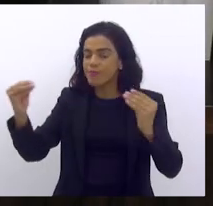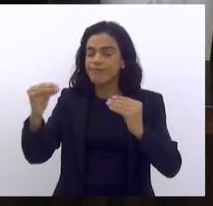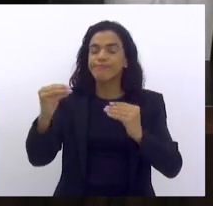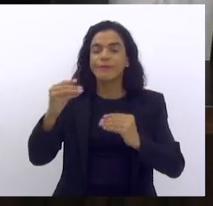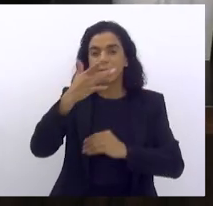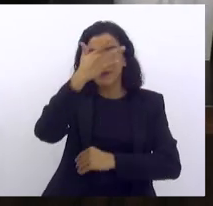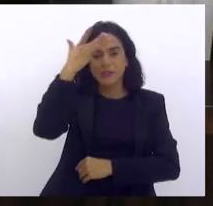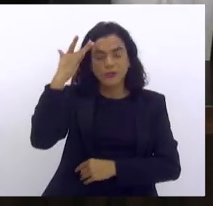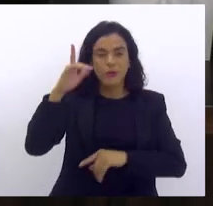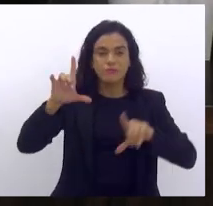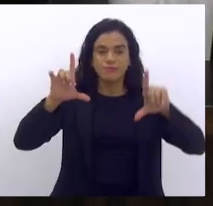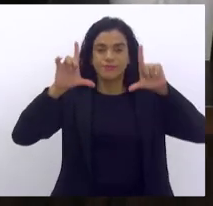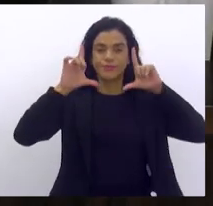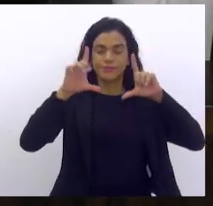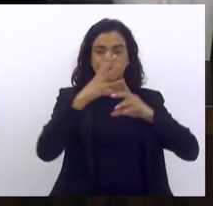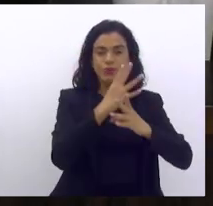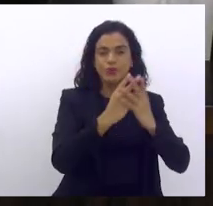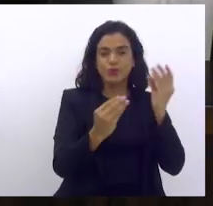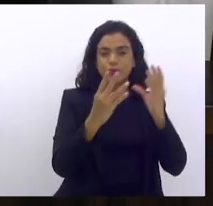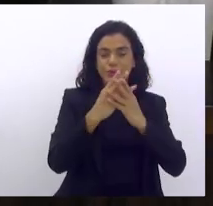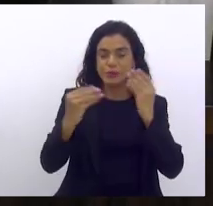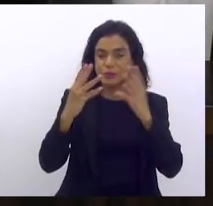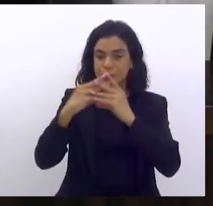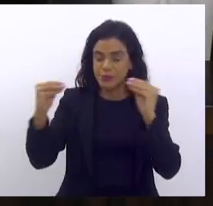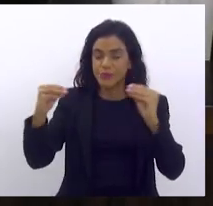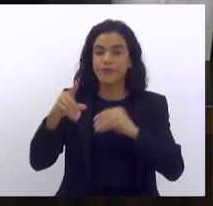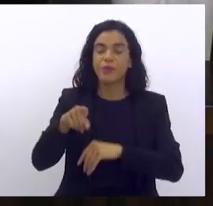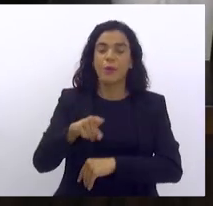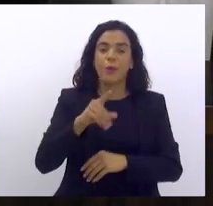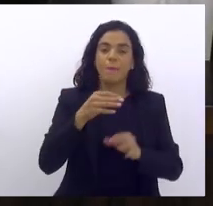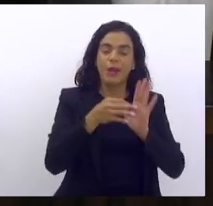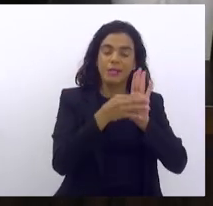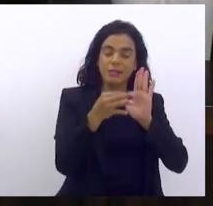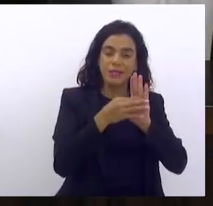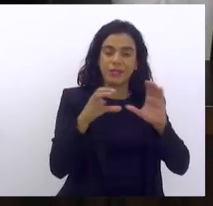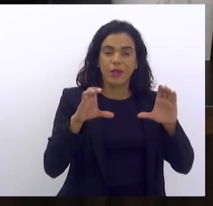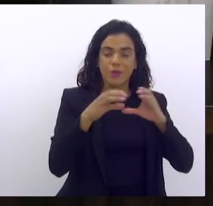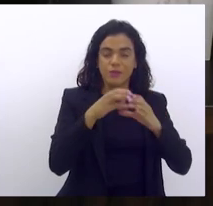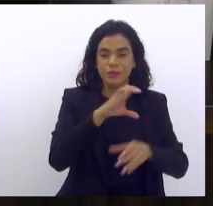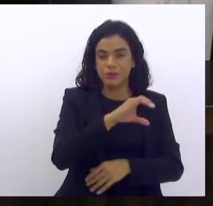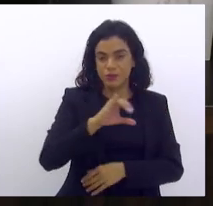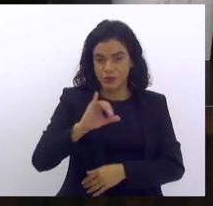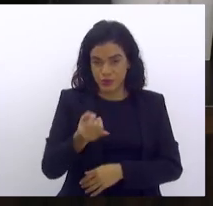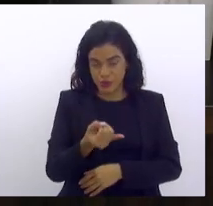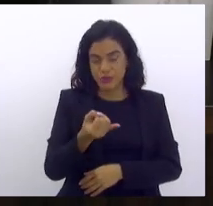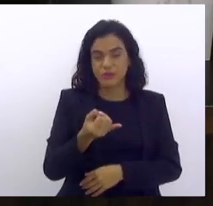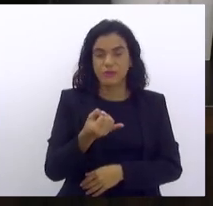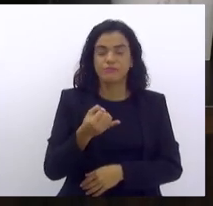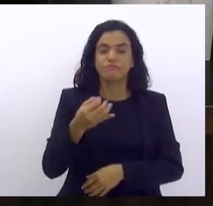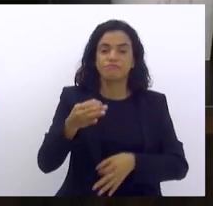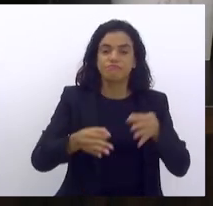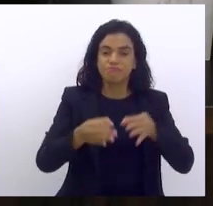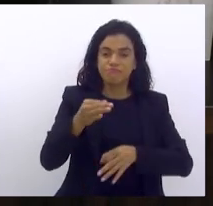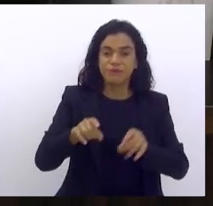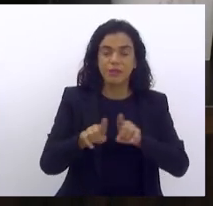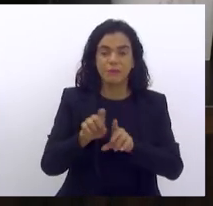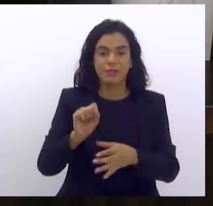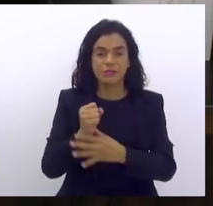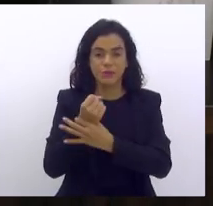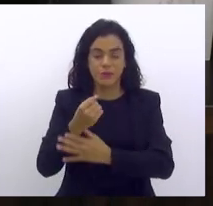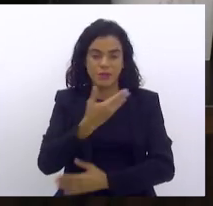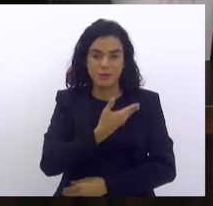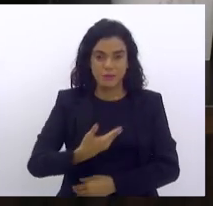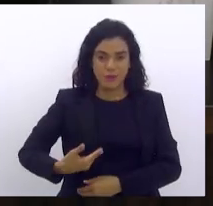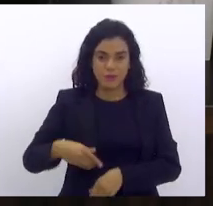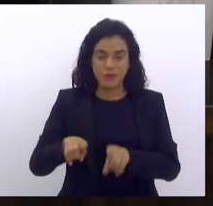desaparecidos no âmbito do Estado de Janeiro, pendente de parecer das comissões de Constituição e Justiça, de Segurança Pública e Assunto